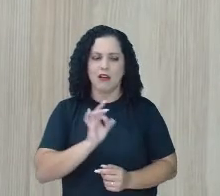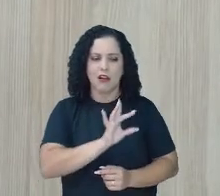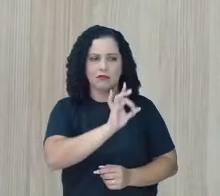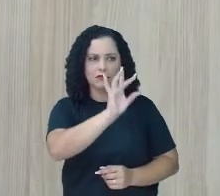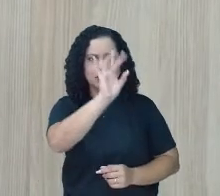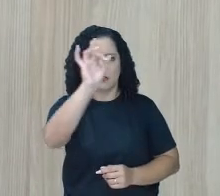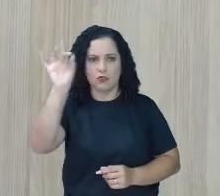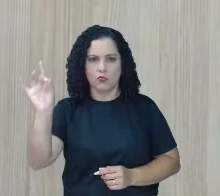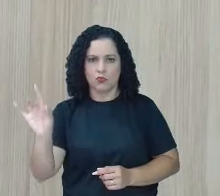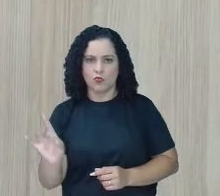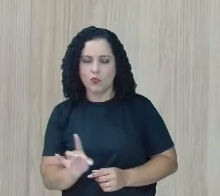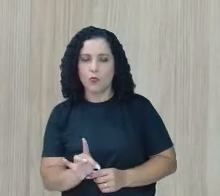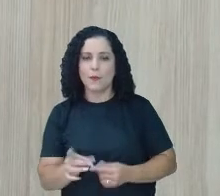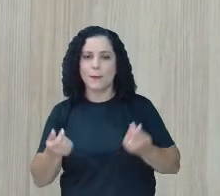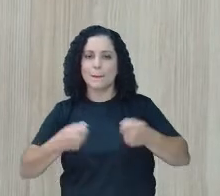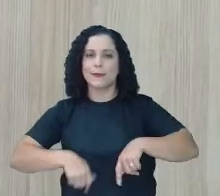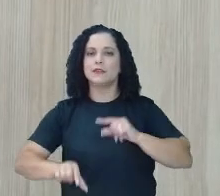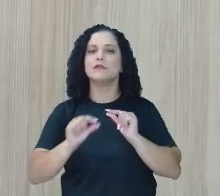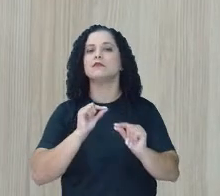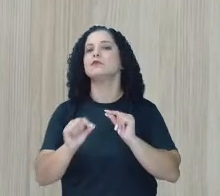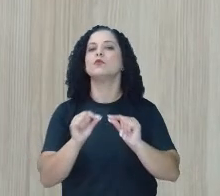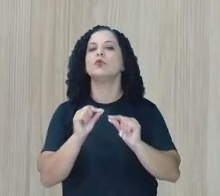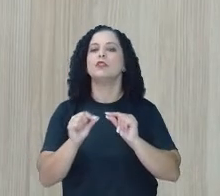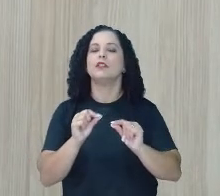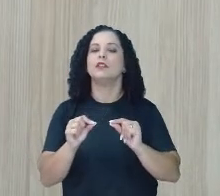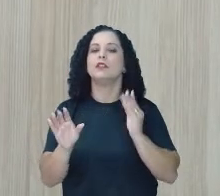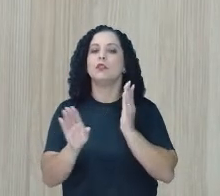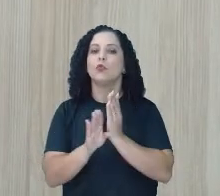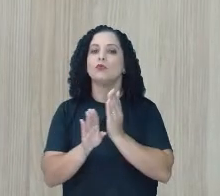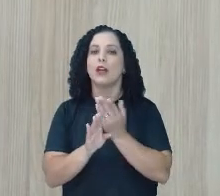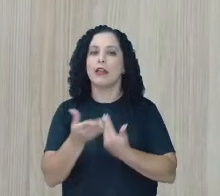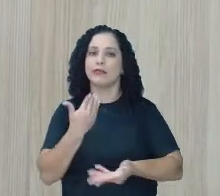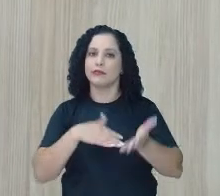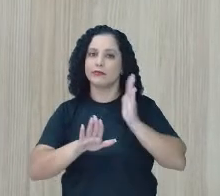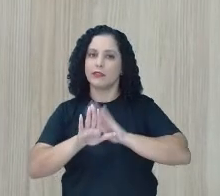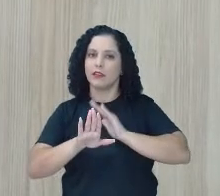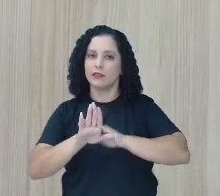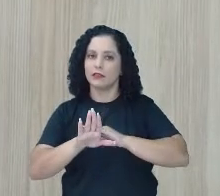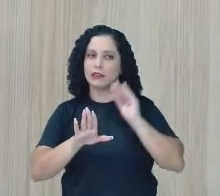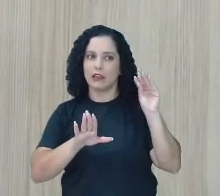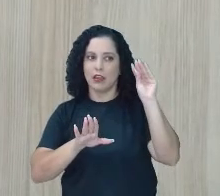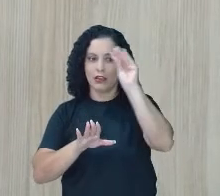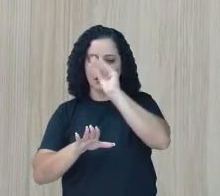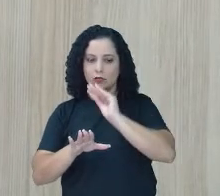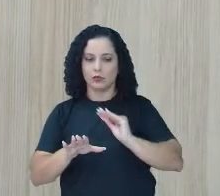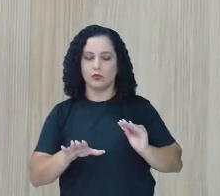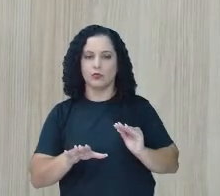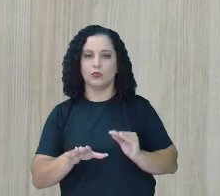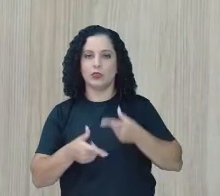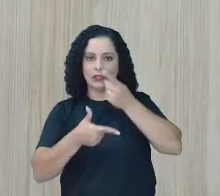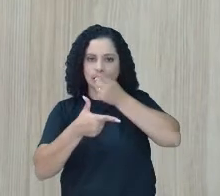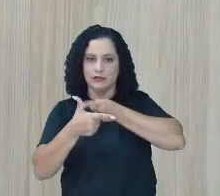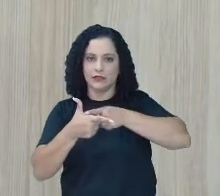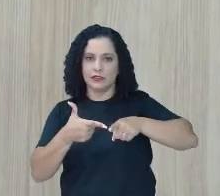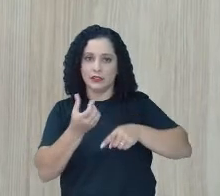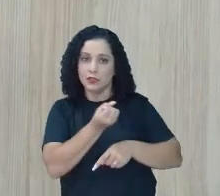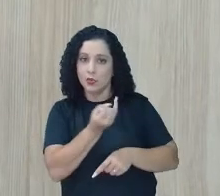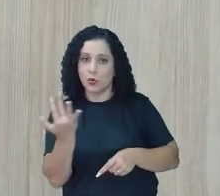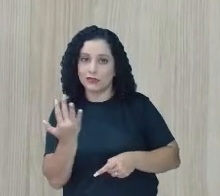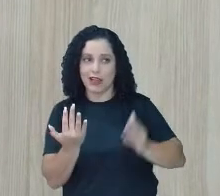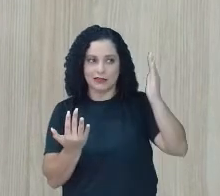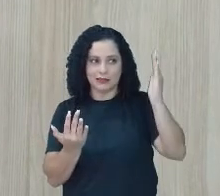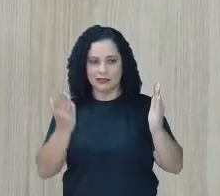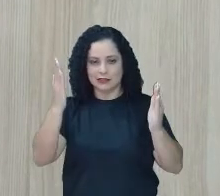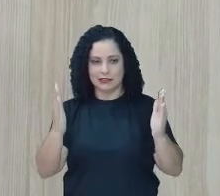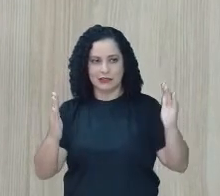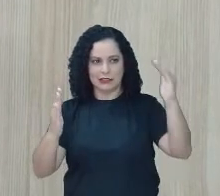do polígono, basta a gente encontrar a soma dos seus ângulos internos e dividir pela quantidade de lados que ele tem, porque a quantidade de